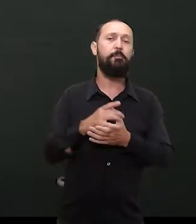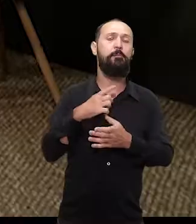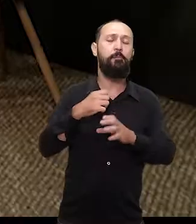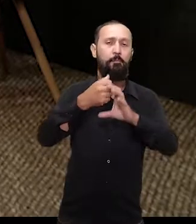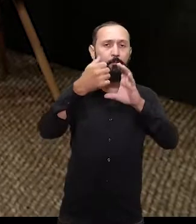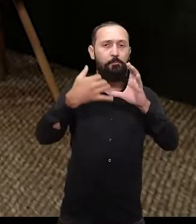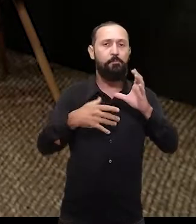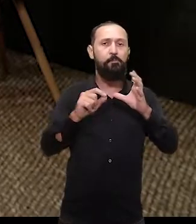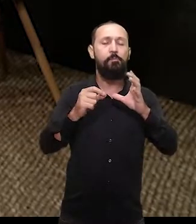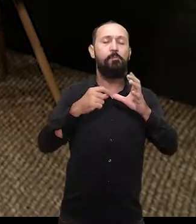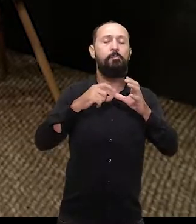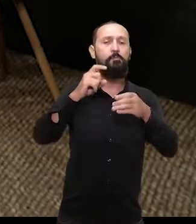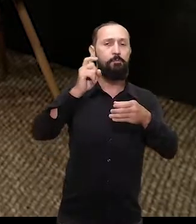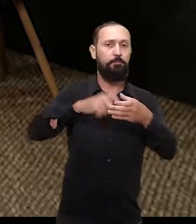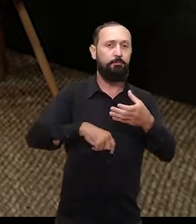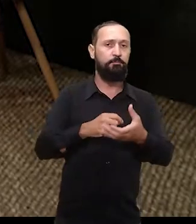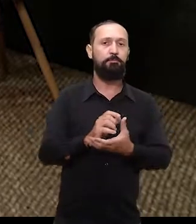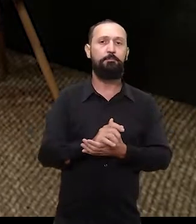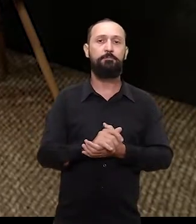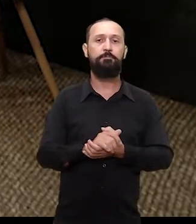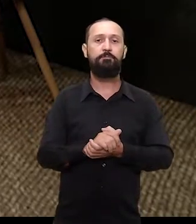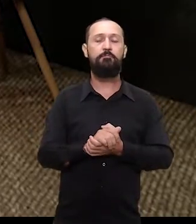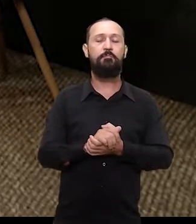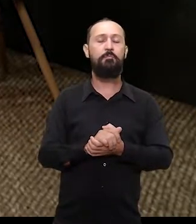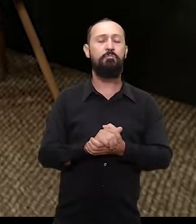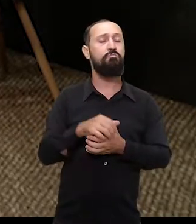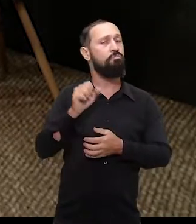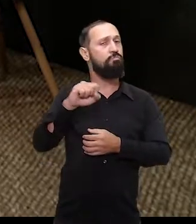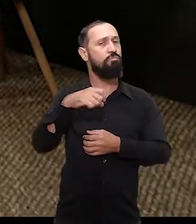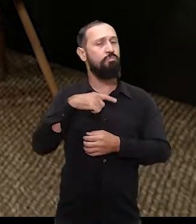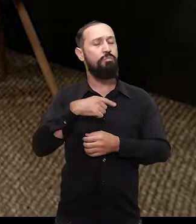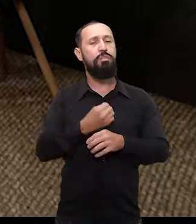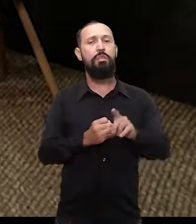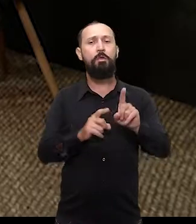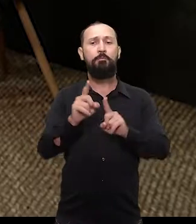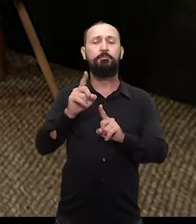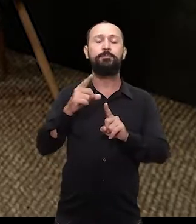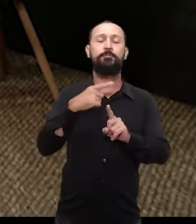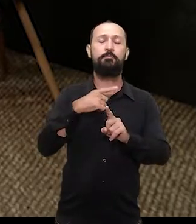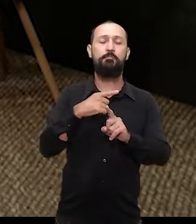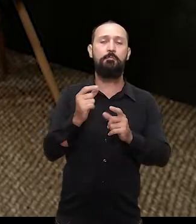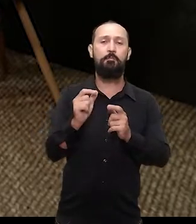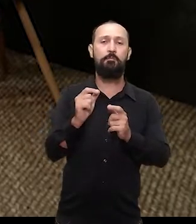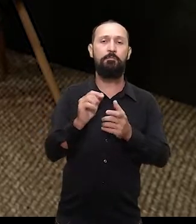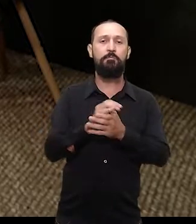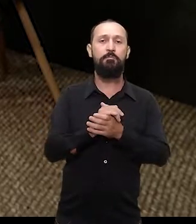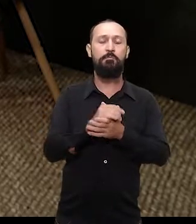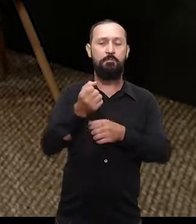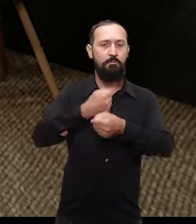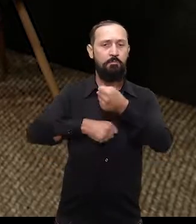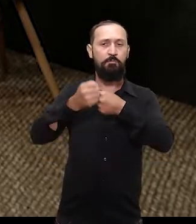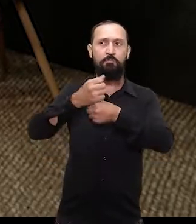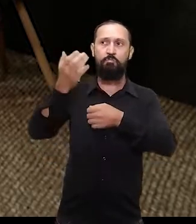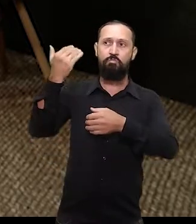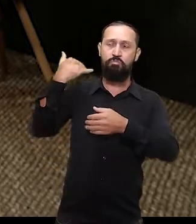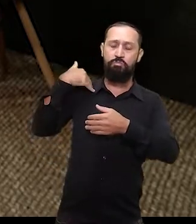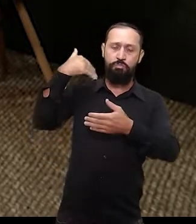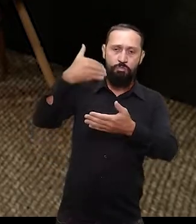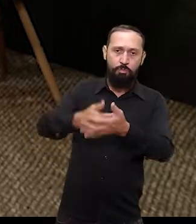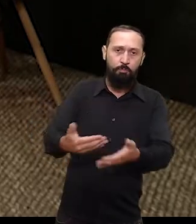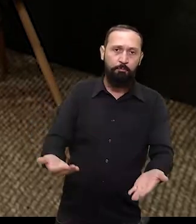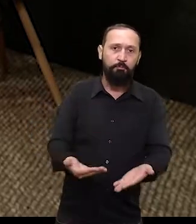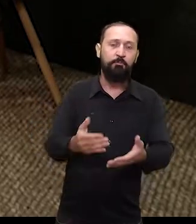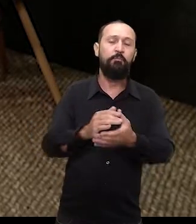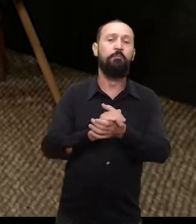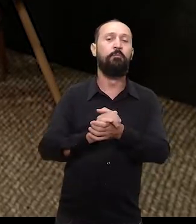também caracteriza o estupro então com certeza é um número que inclusive cresceu do ano passado para cá